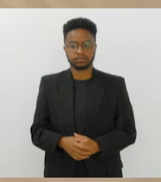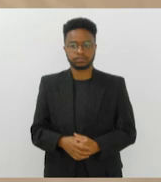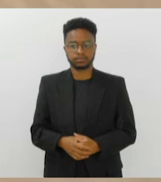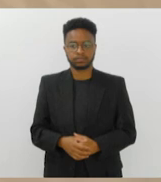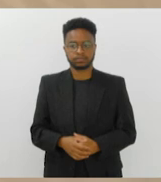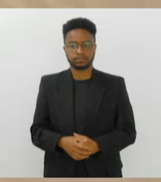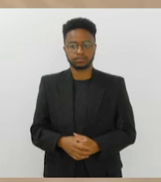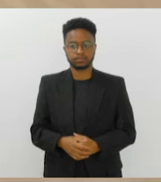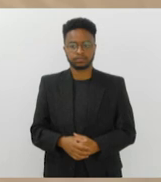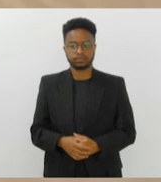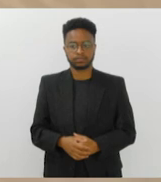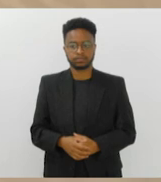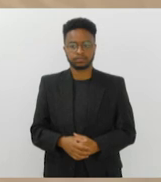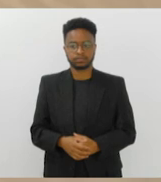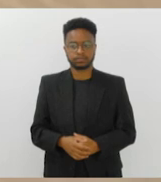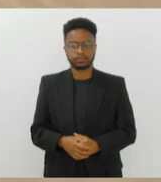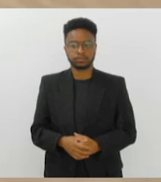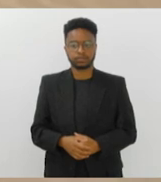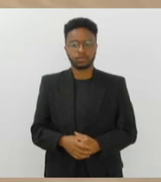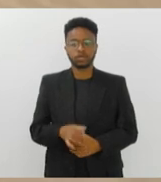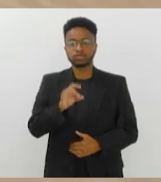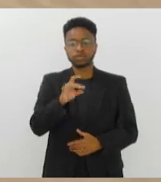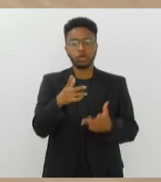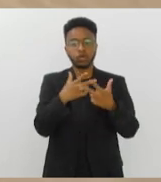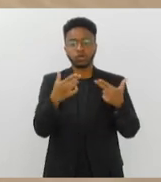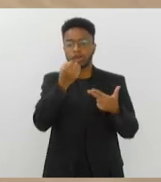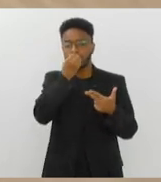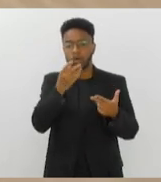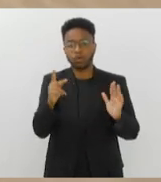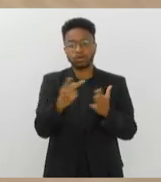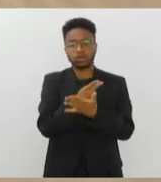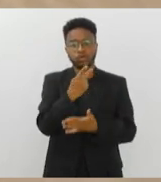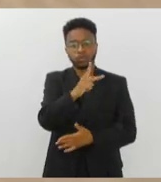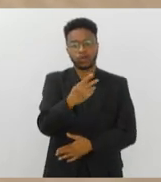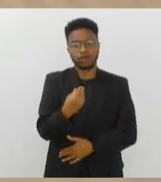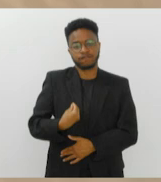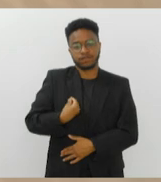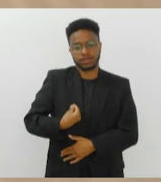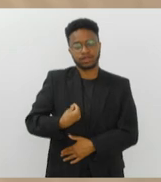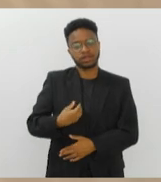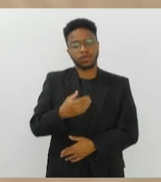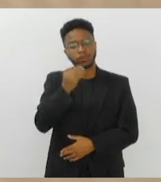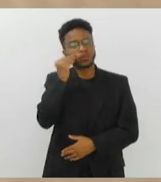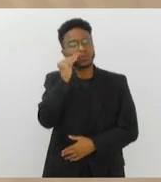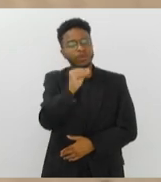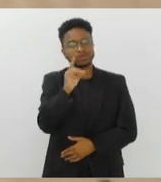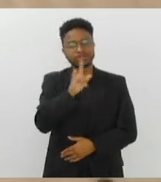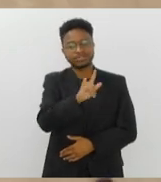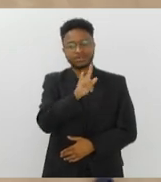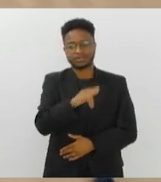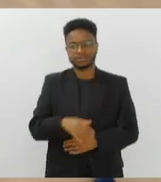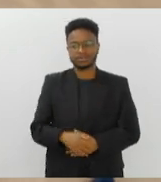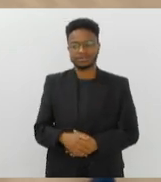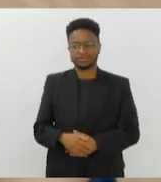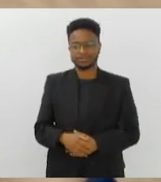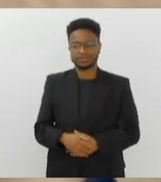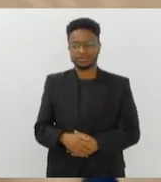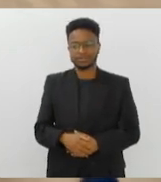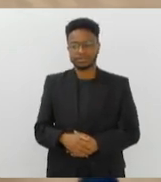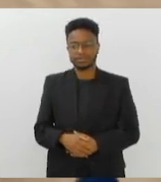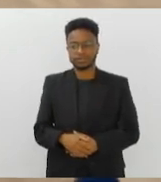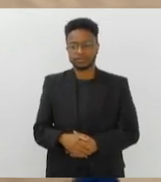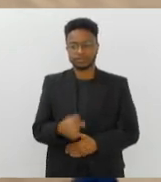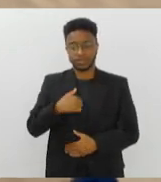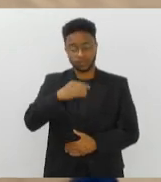É só o início que Deus tem para a sua vida. Muitas coisas lindas virão. Um beijo, te amo. Tintinha, eu te